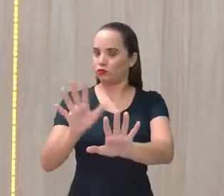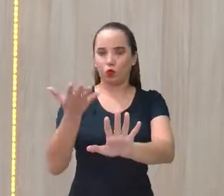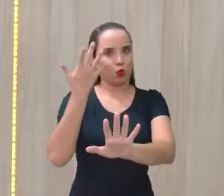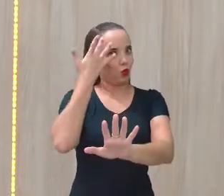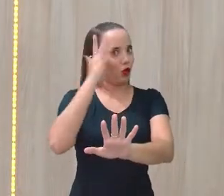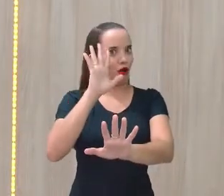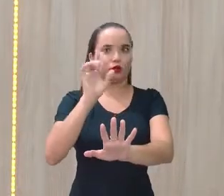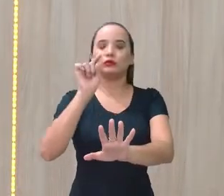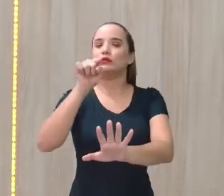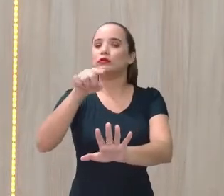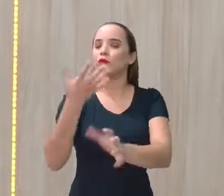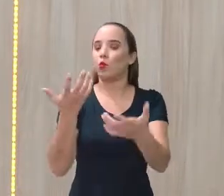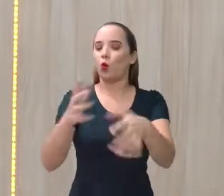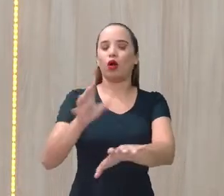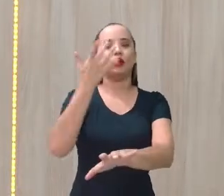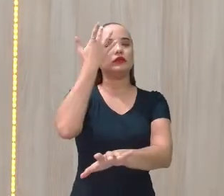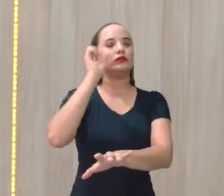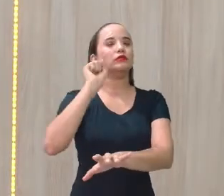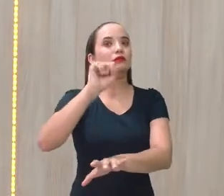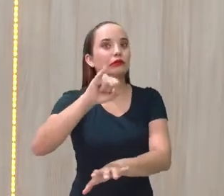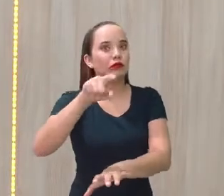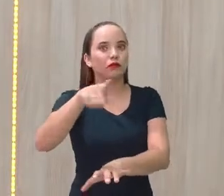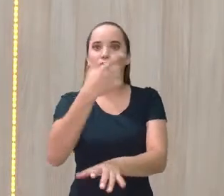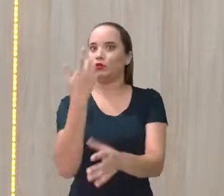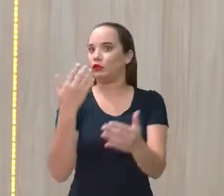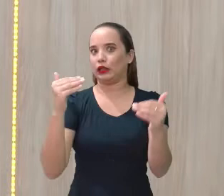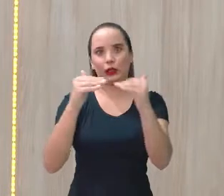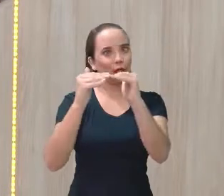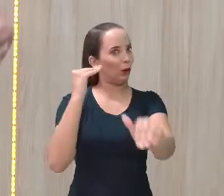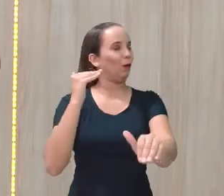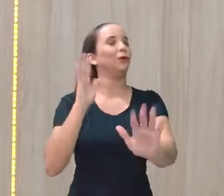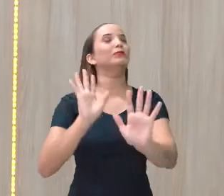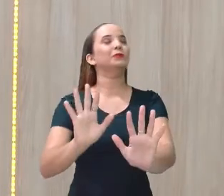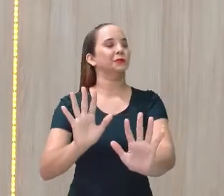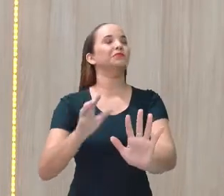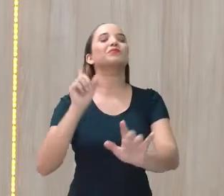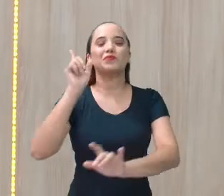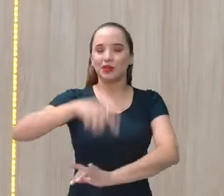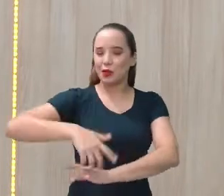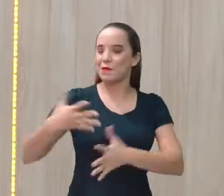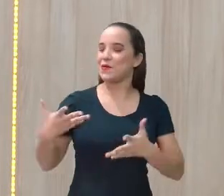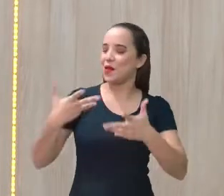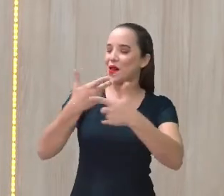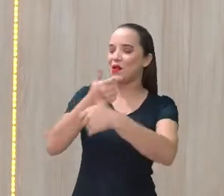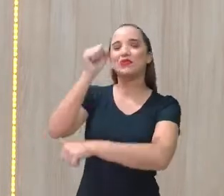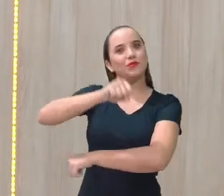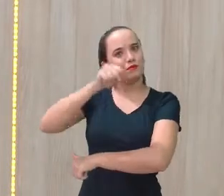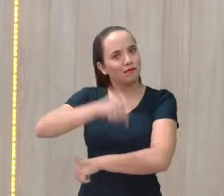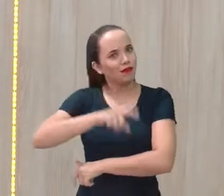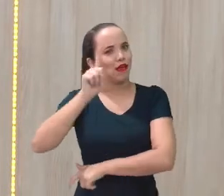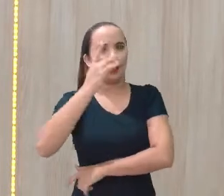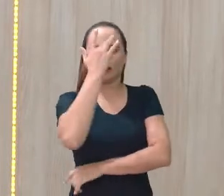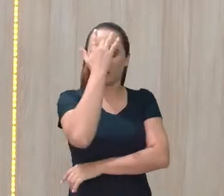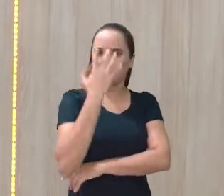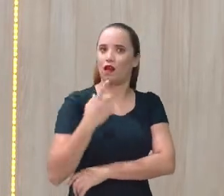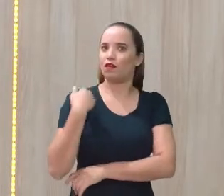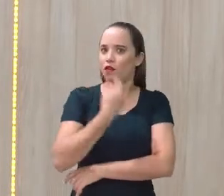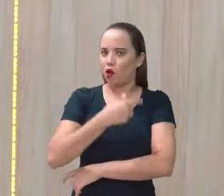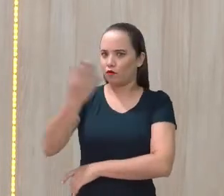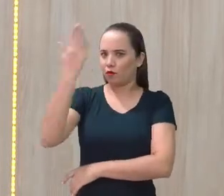certo? Não quero. É maravilhoso, é fácil e a gente vai entender tudo bem direitinho,